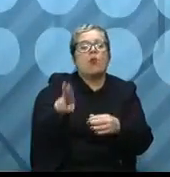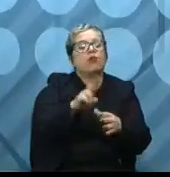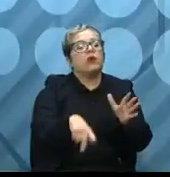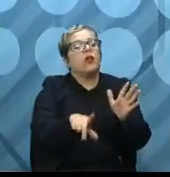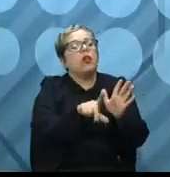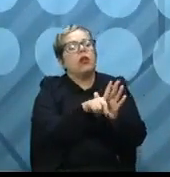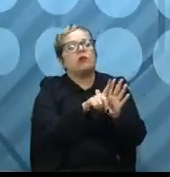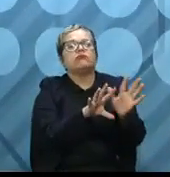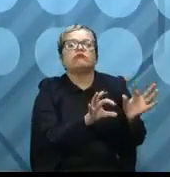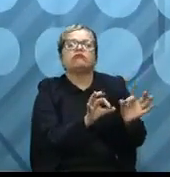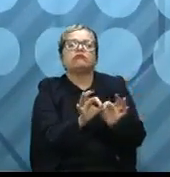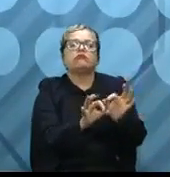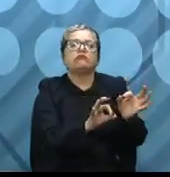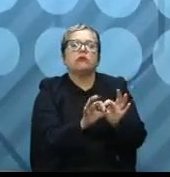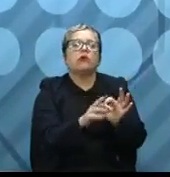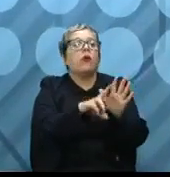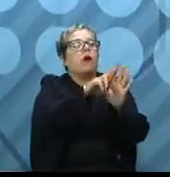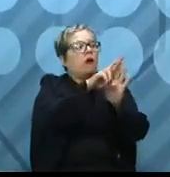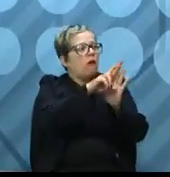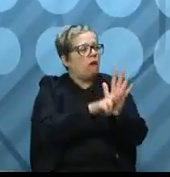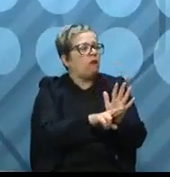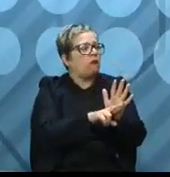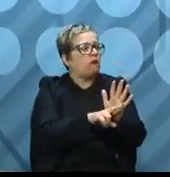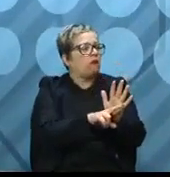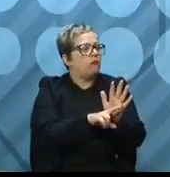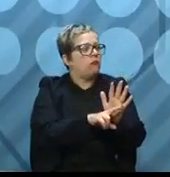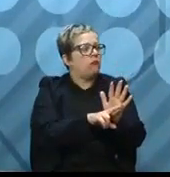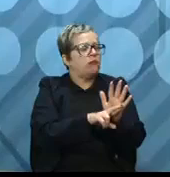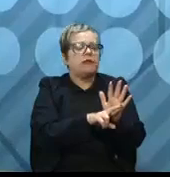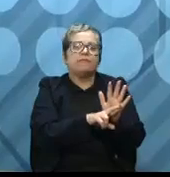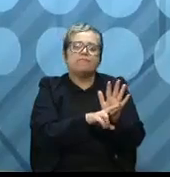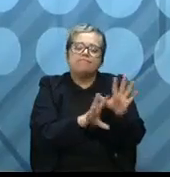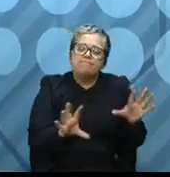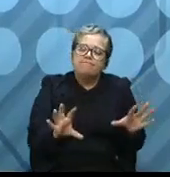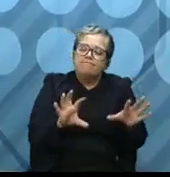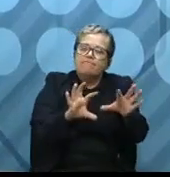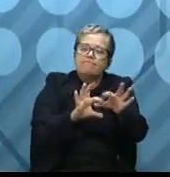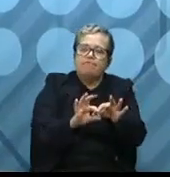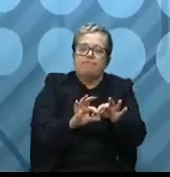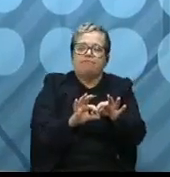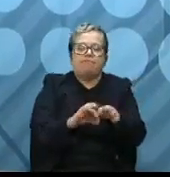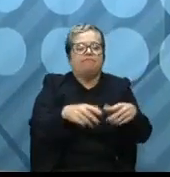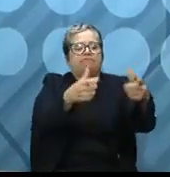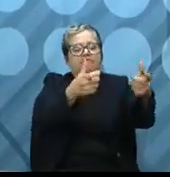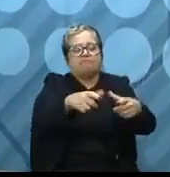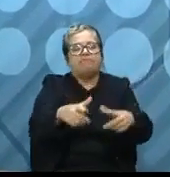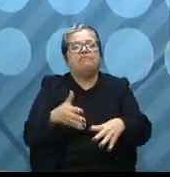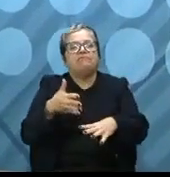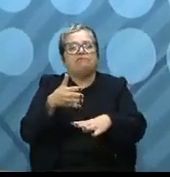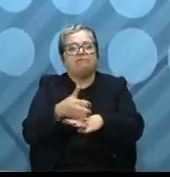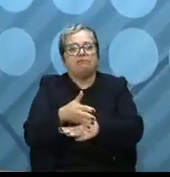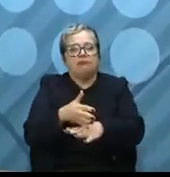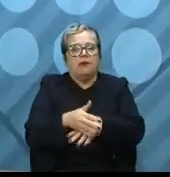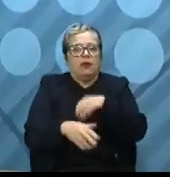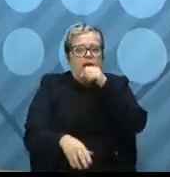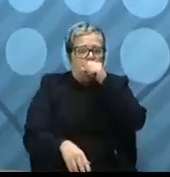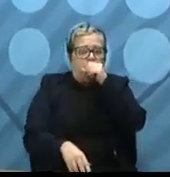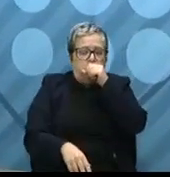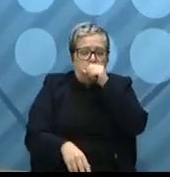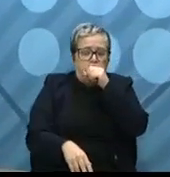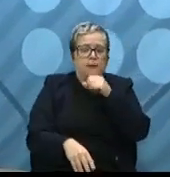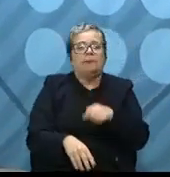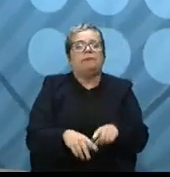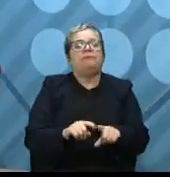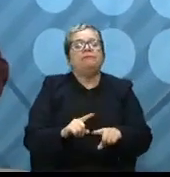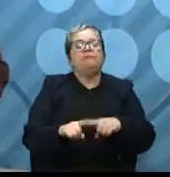de formação, ou seja, de uma regra que vai associar a posição das entradas dessa matriz